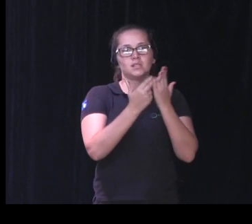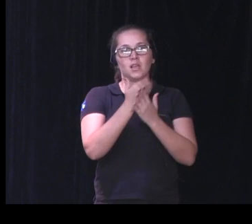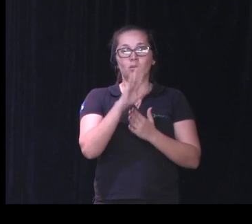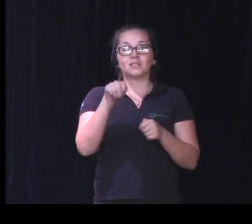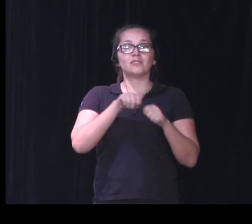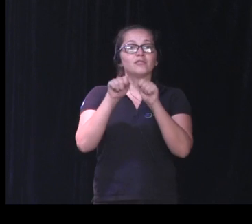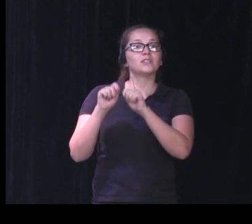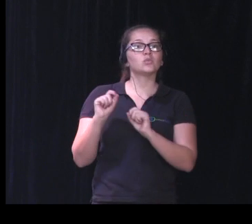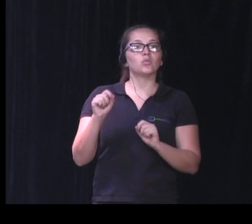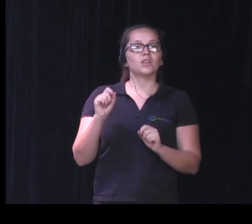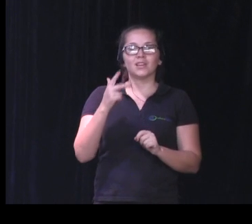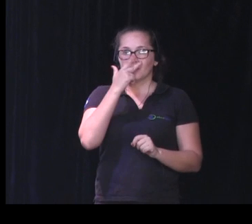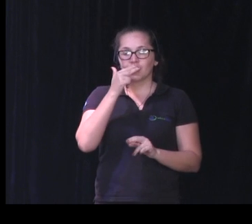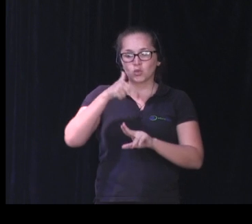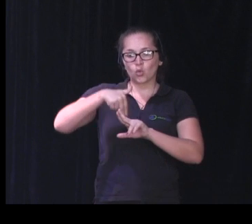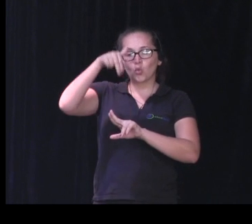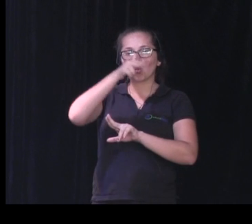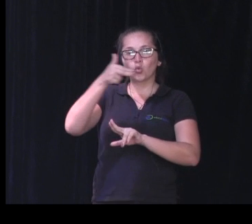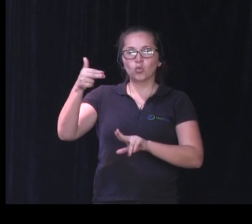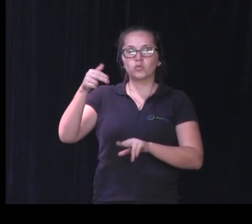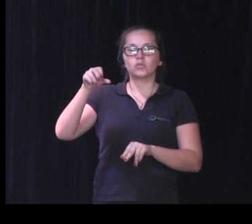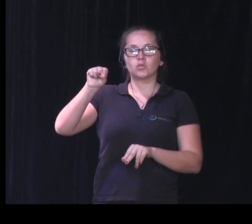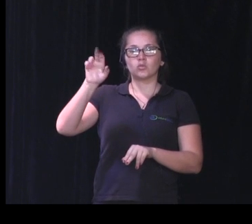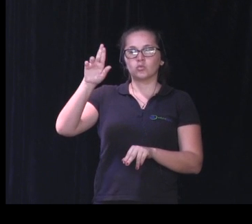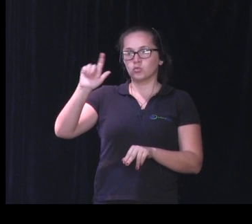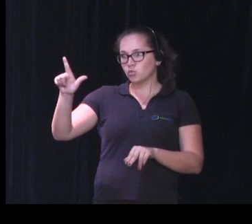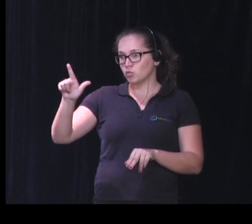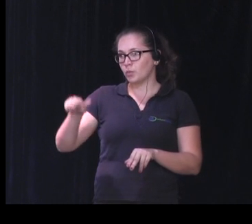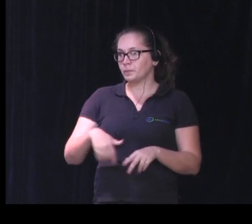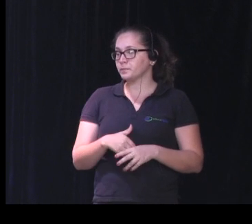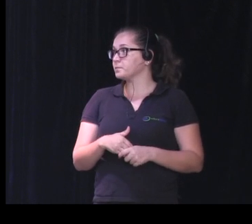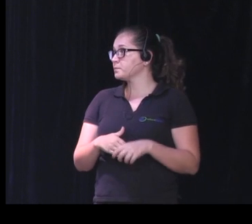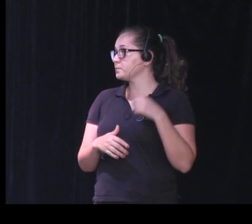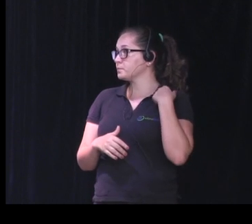voltar a este desenho, mas é o que eles fazem? Eles fazem essa cruz do sul,